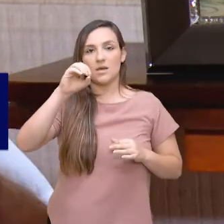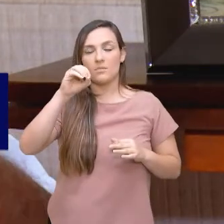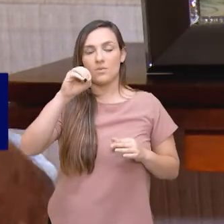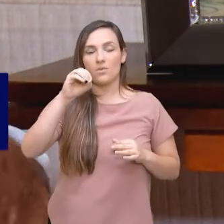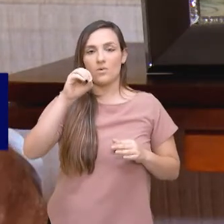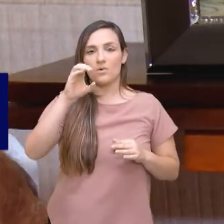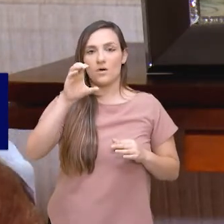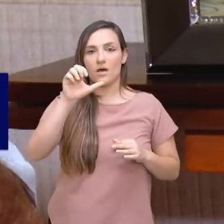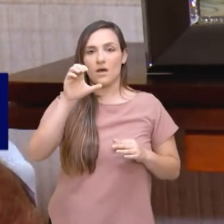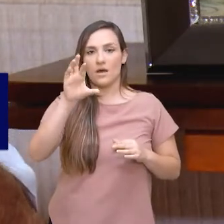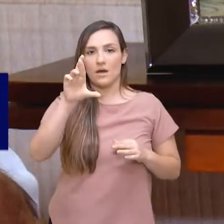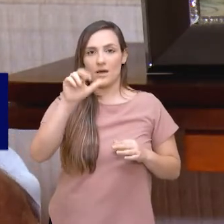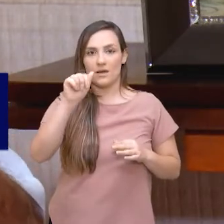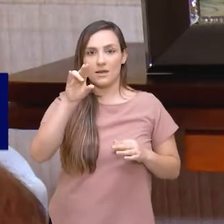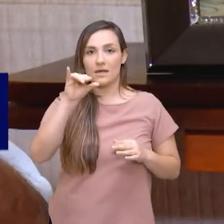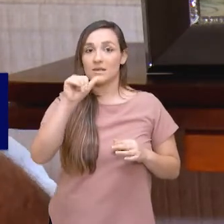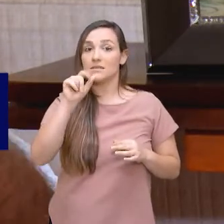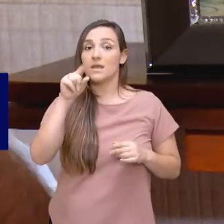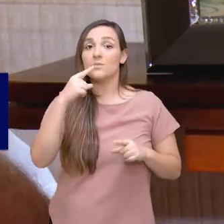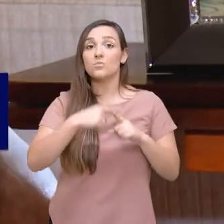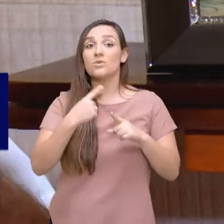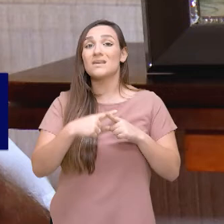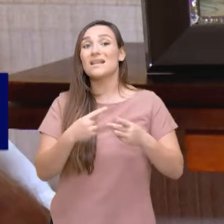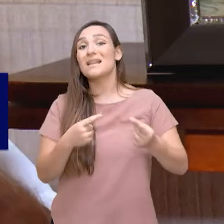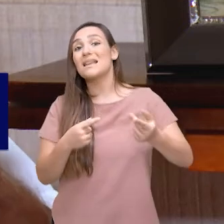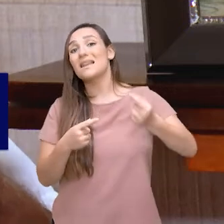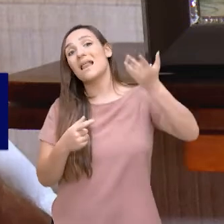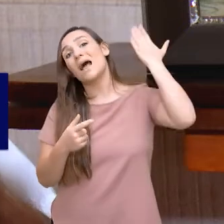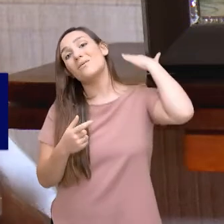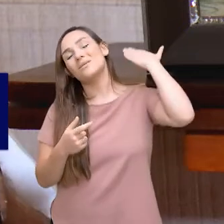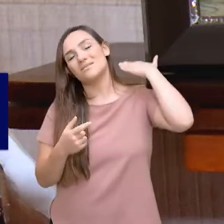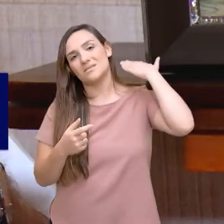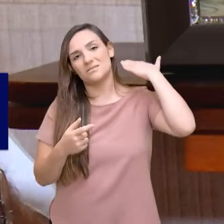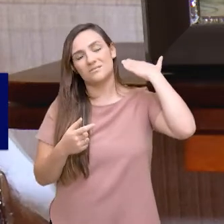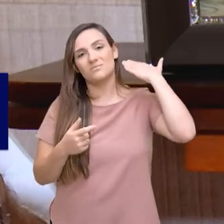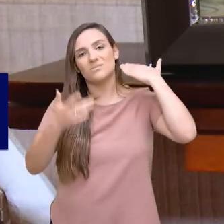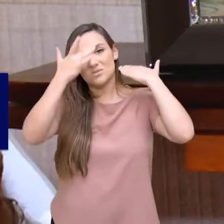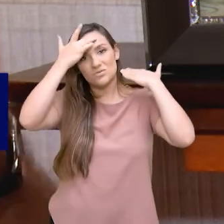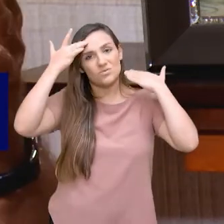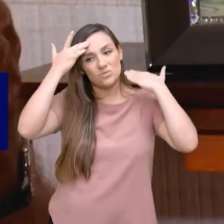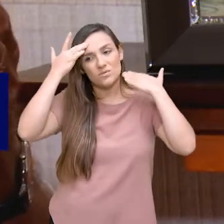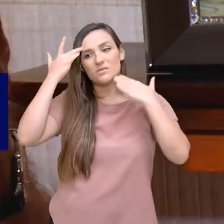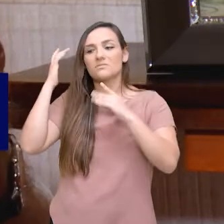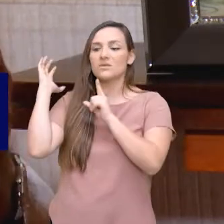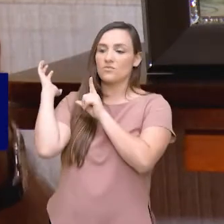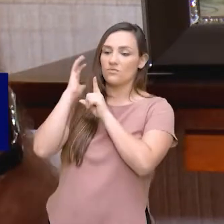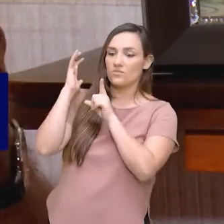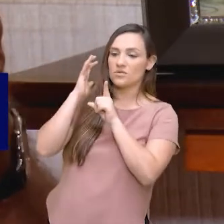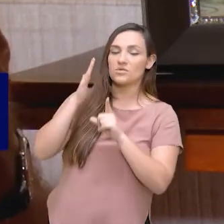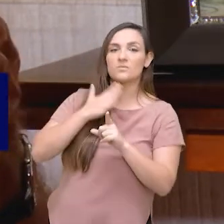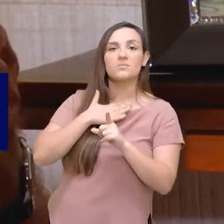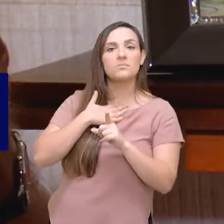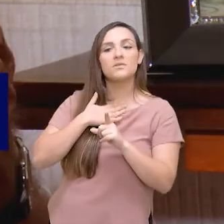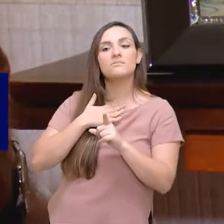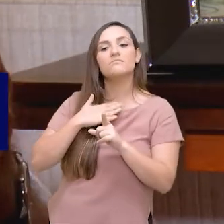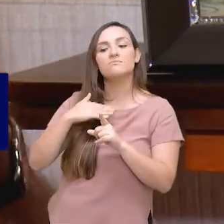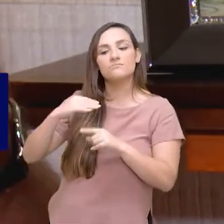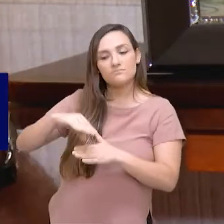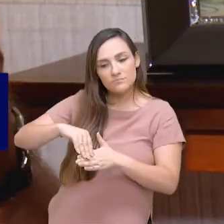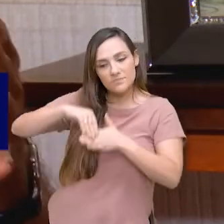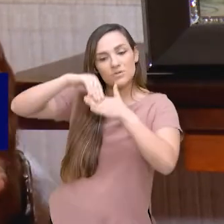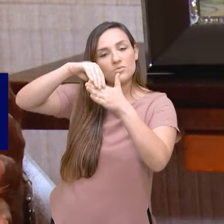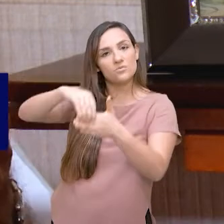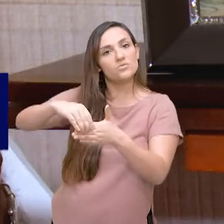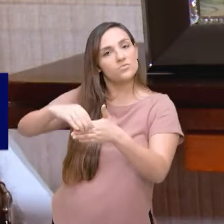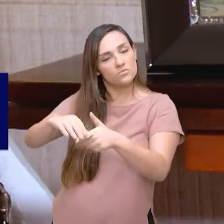às ideias daquelas pessoas que me ergueram e sustentaram nos